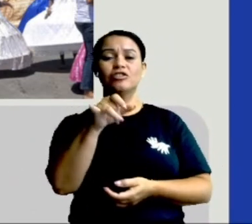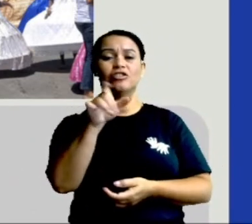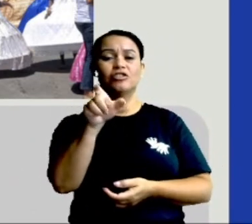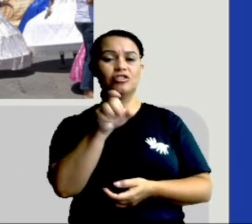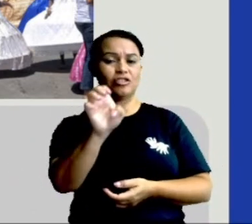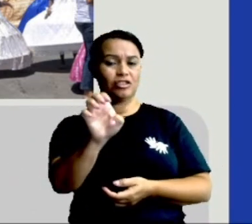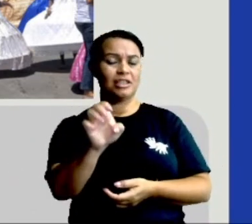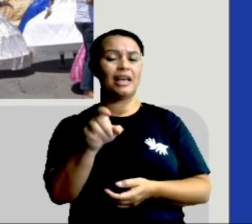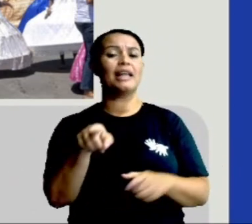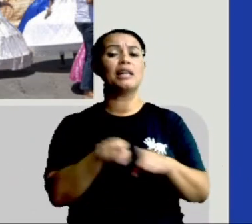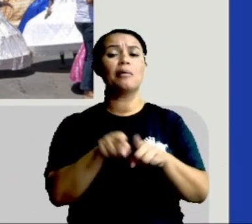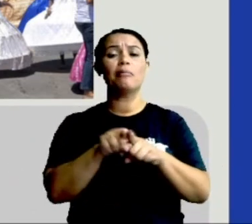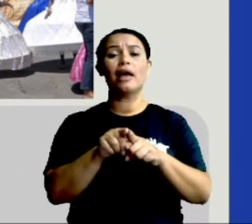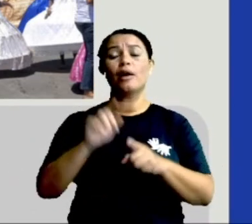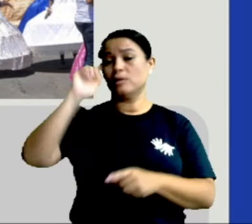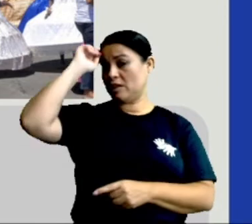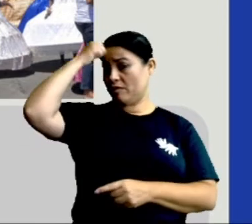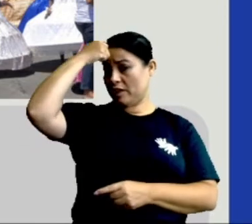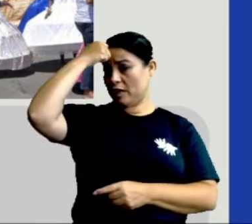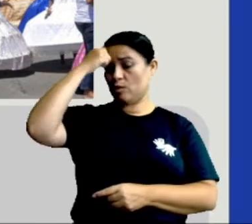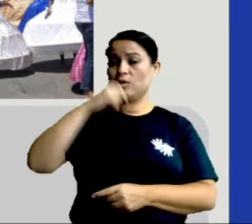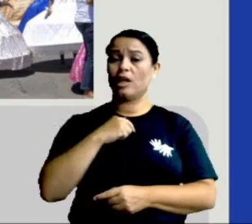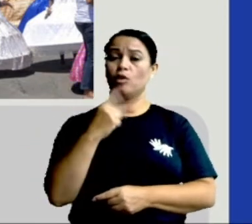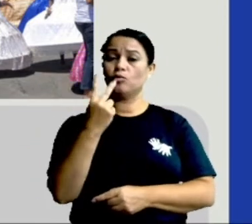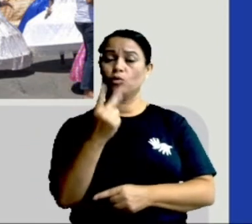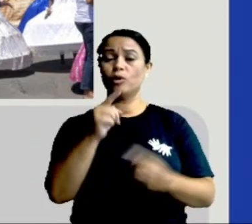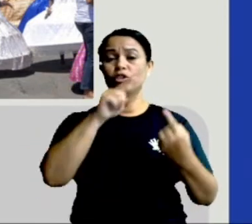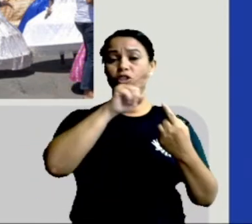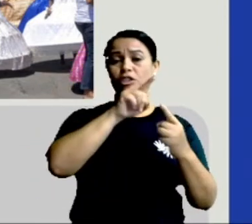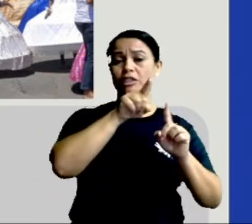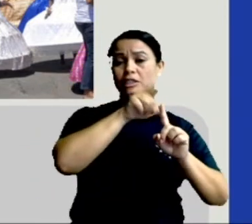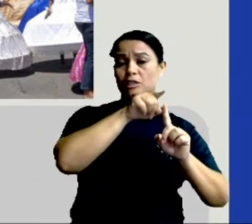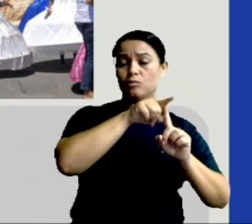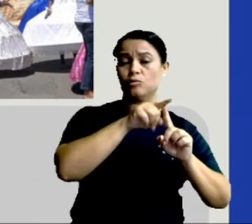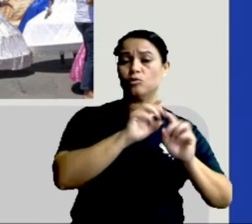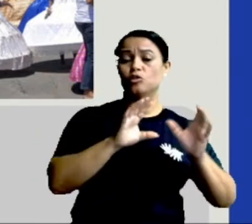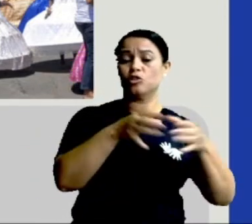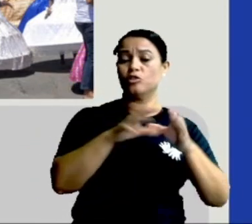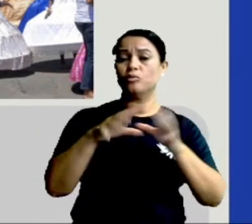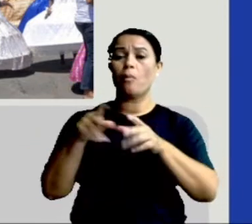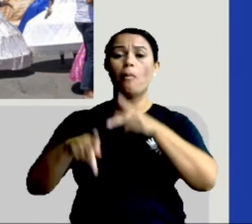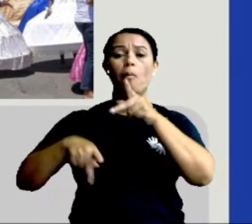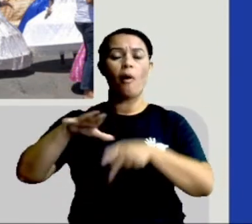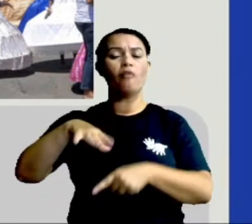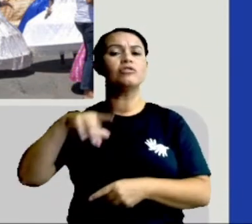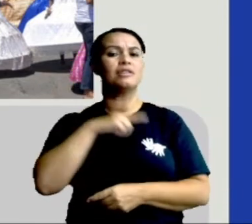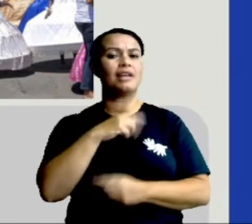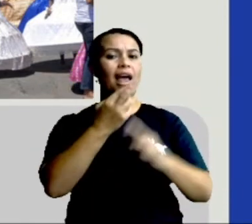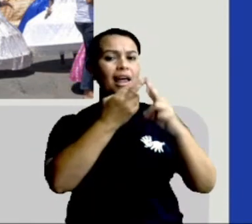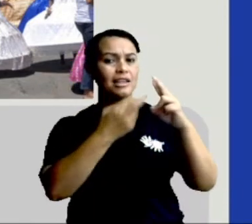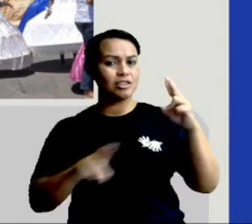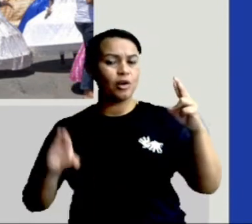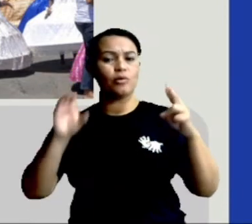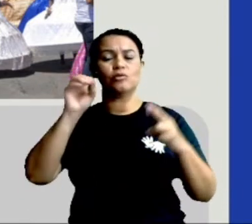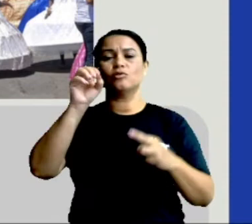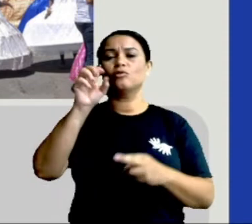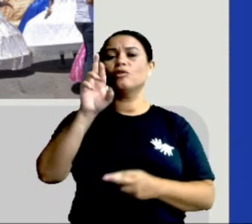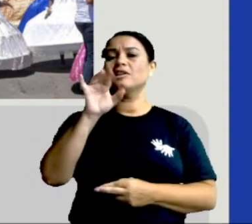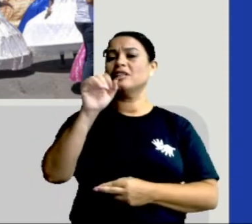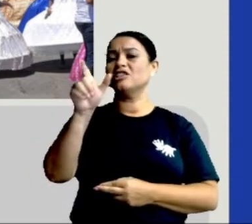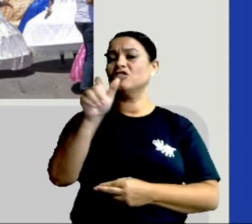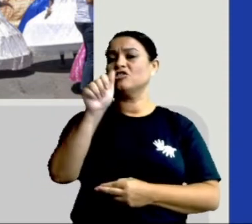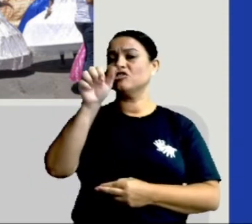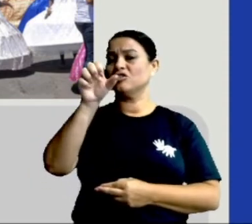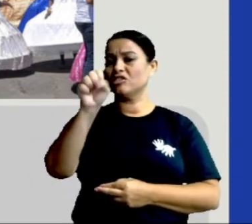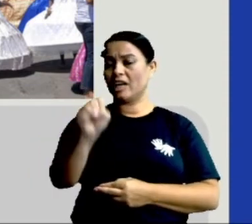os povos iorubás e gegés, trouxeram a religião e os seus orixás, que